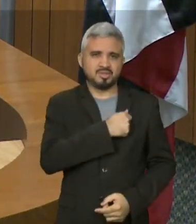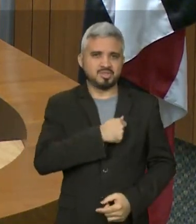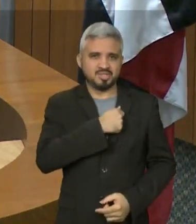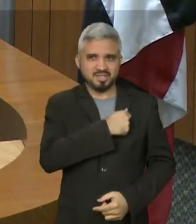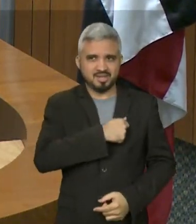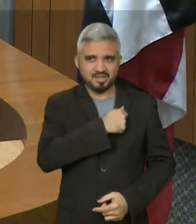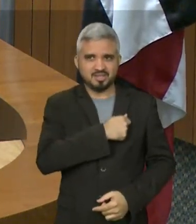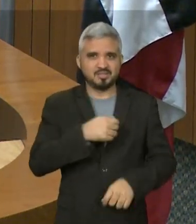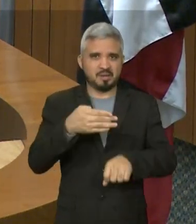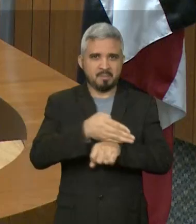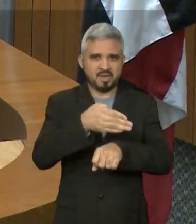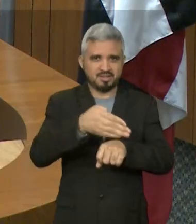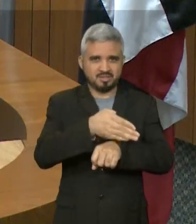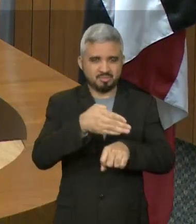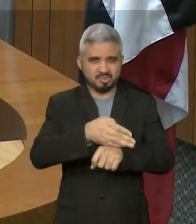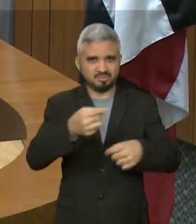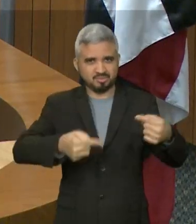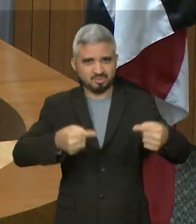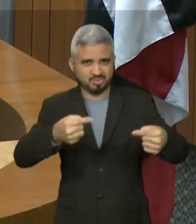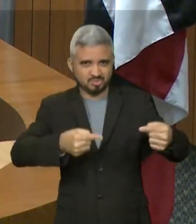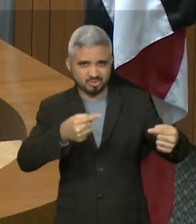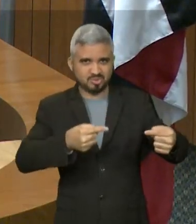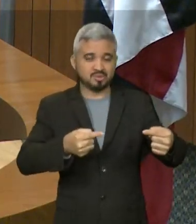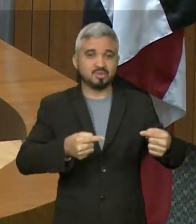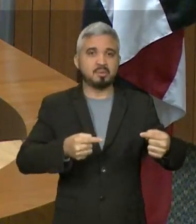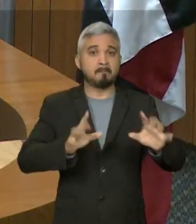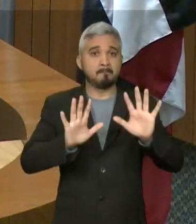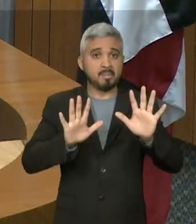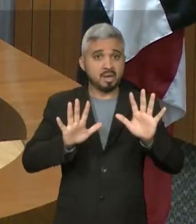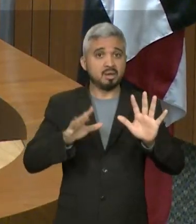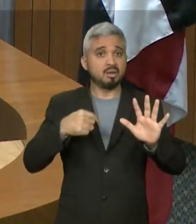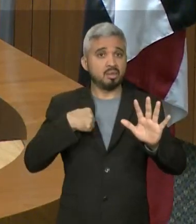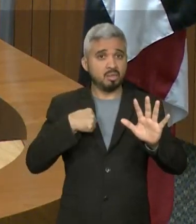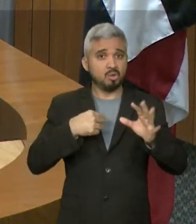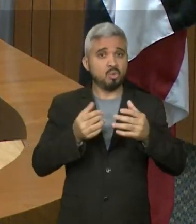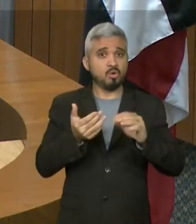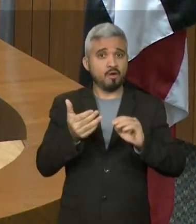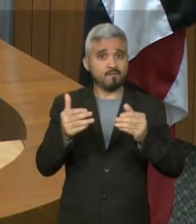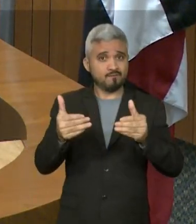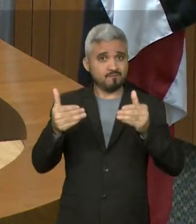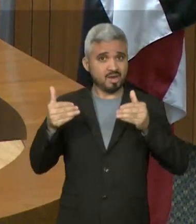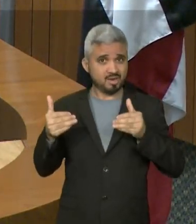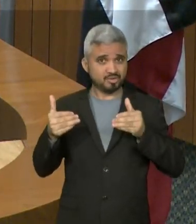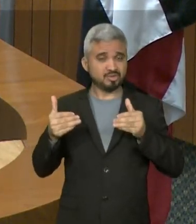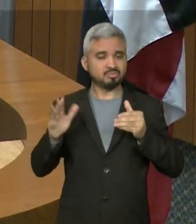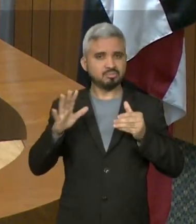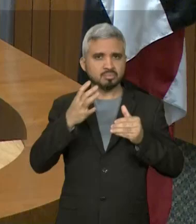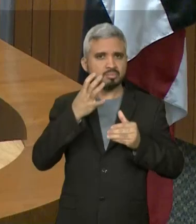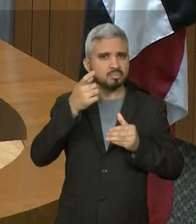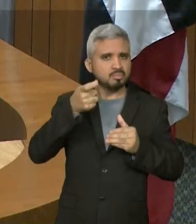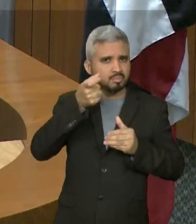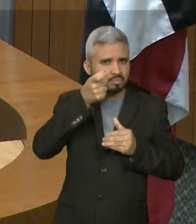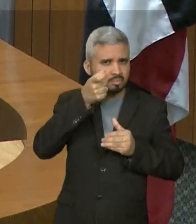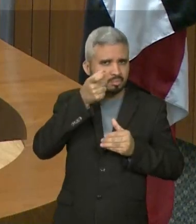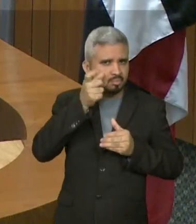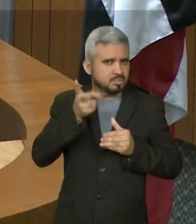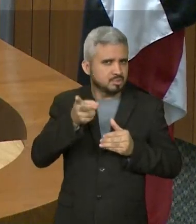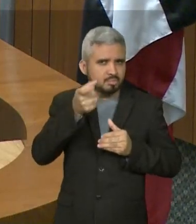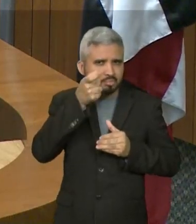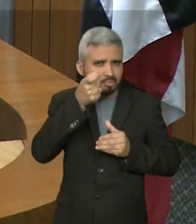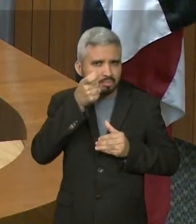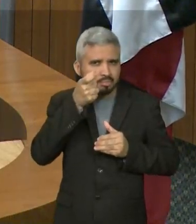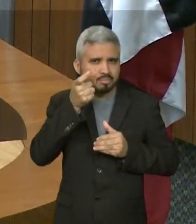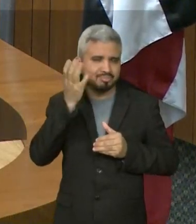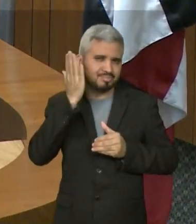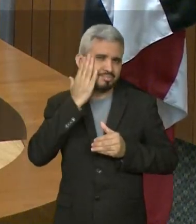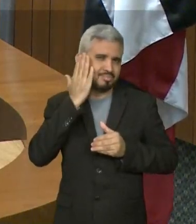participar, mas sempre atento aos movimentos dos nossos colegas, dos 42 parlamentares que fazem um